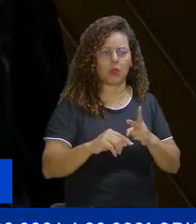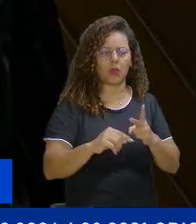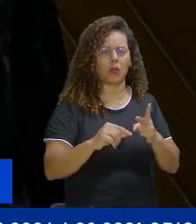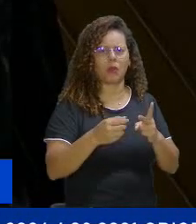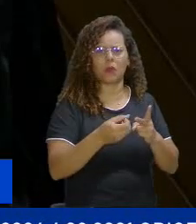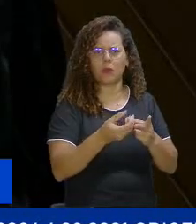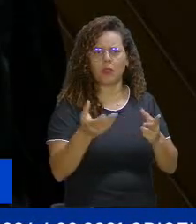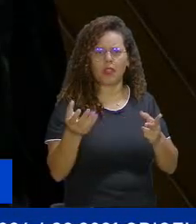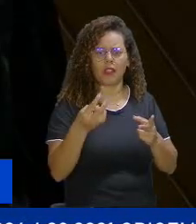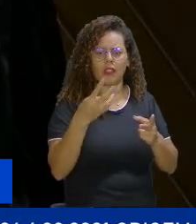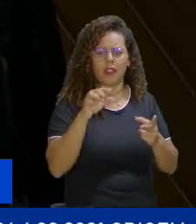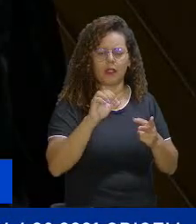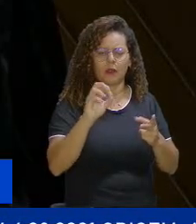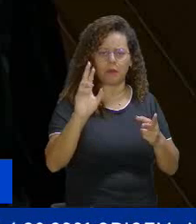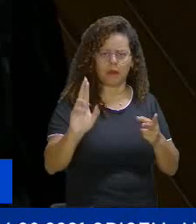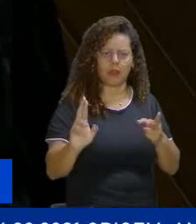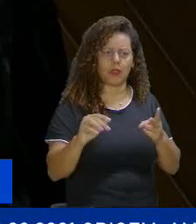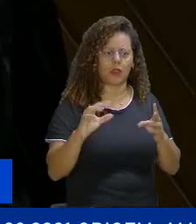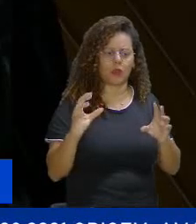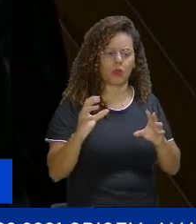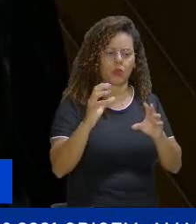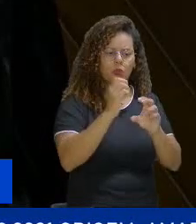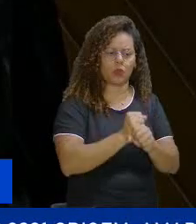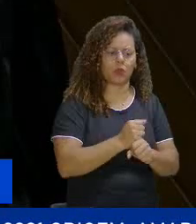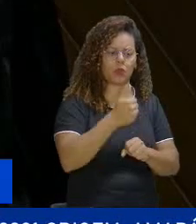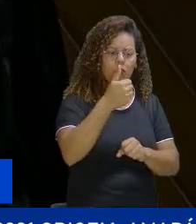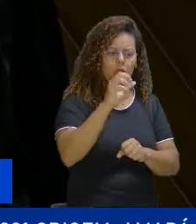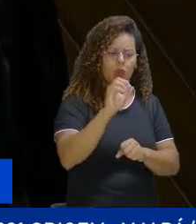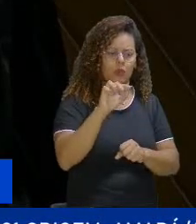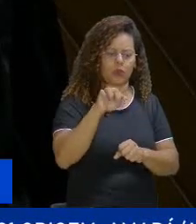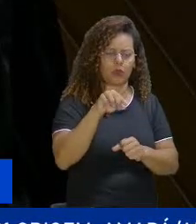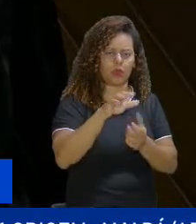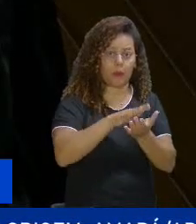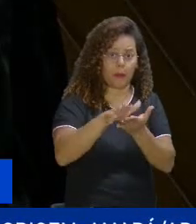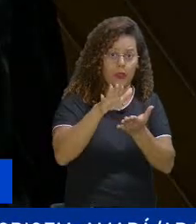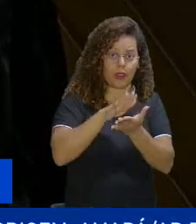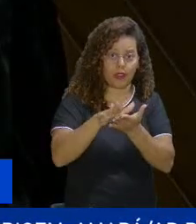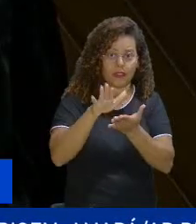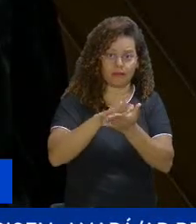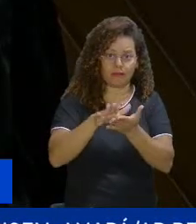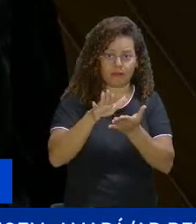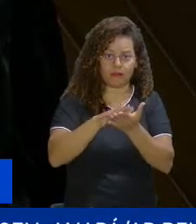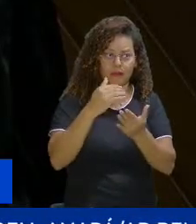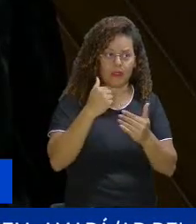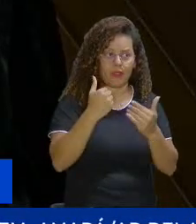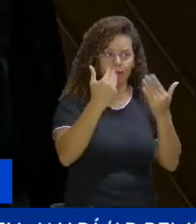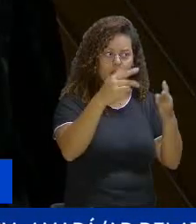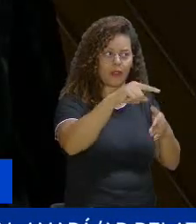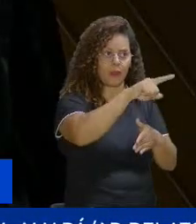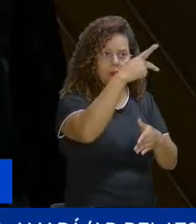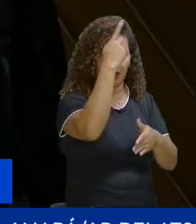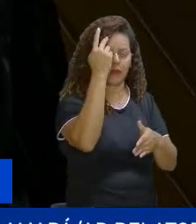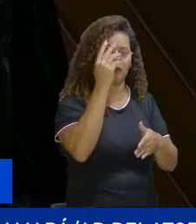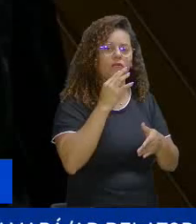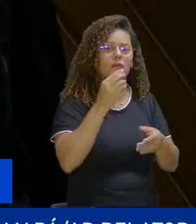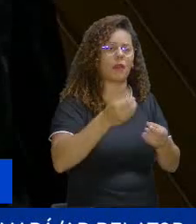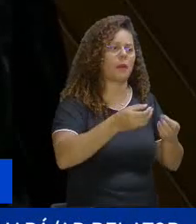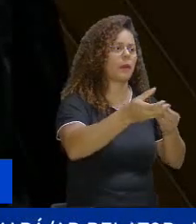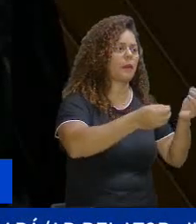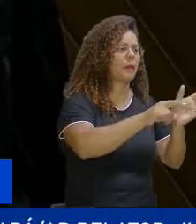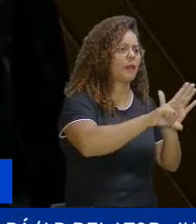500 cartazes. Juntos, esses itens somam 10.000 impressos para alcançar o eleitorado indicado como sendo